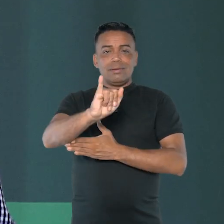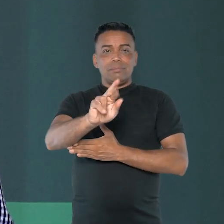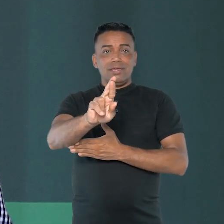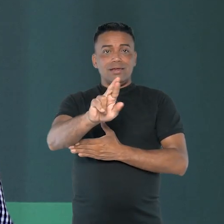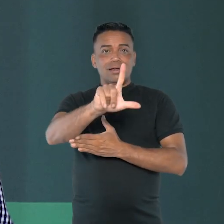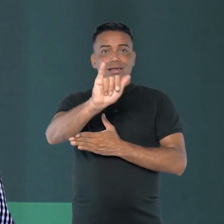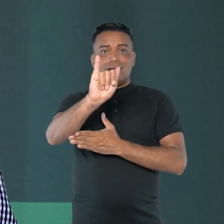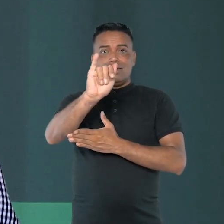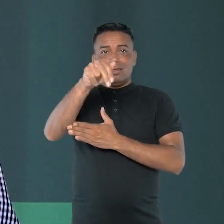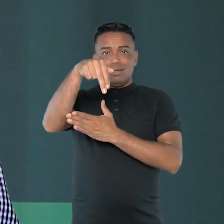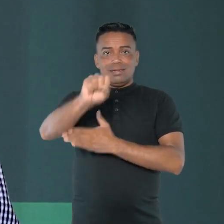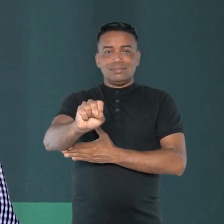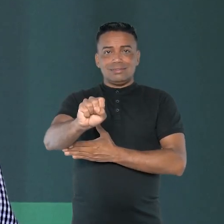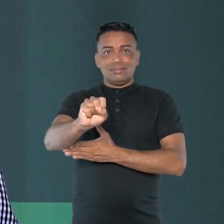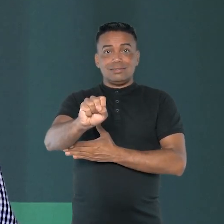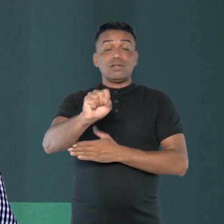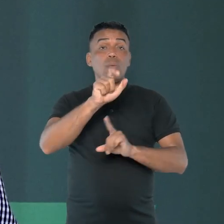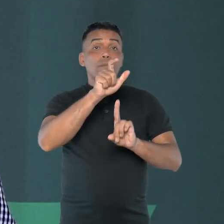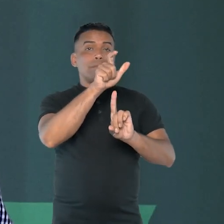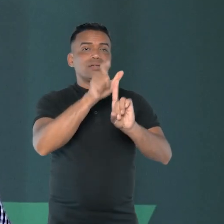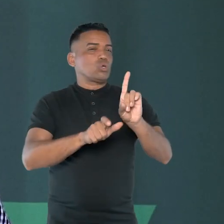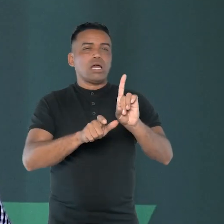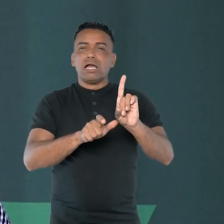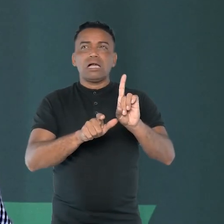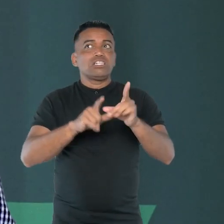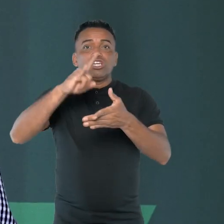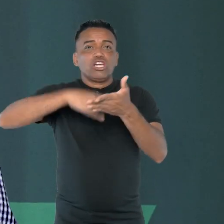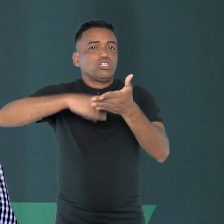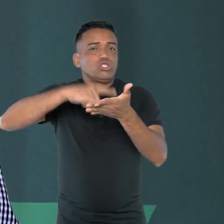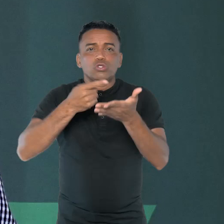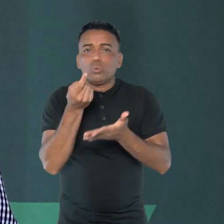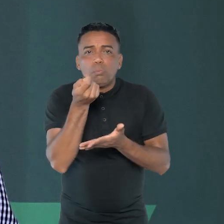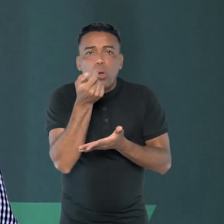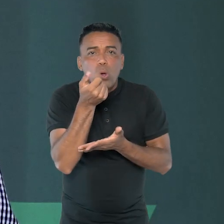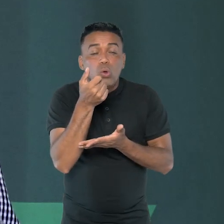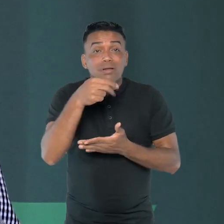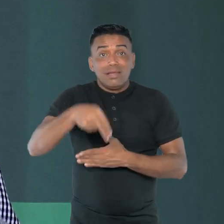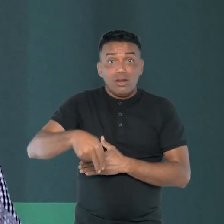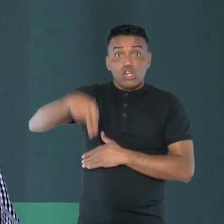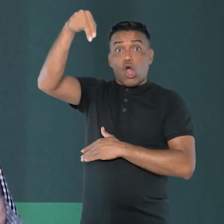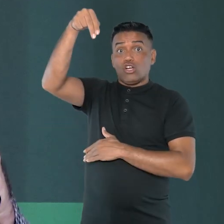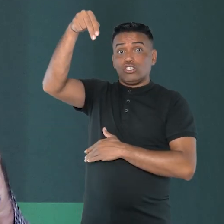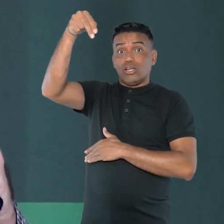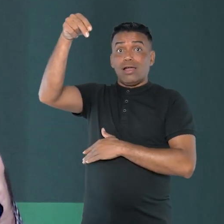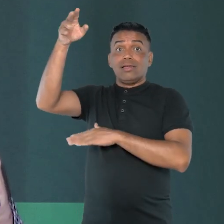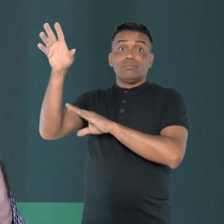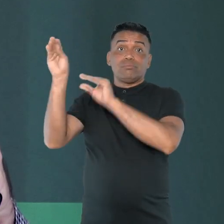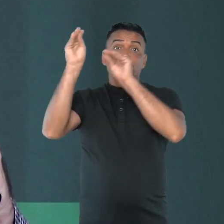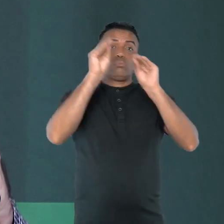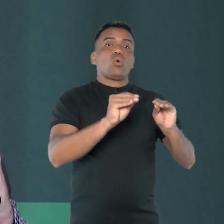esse personagem que tem poucos registros dele, mas que vem do norte e vem para BH